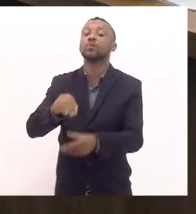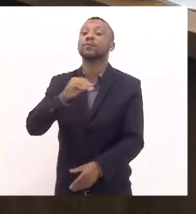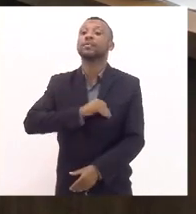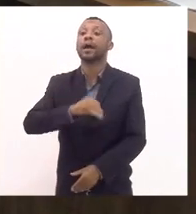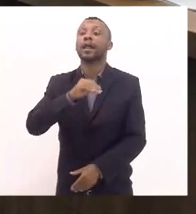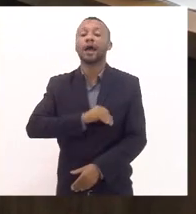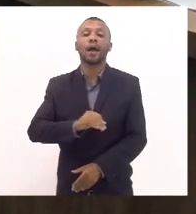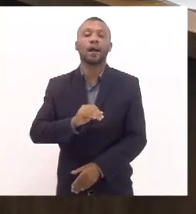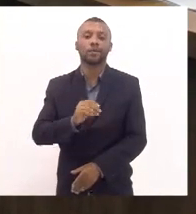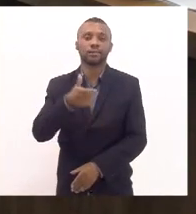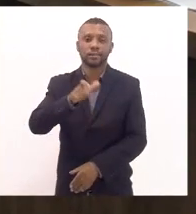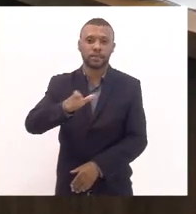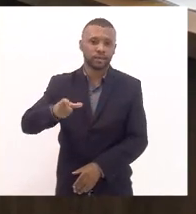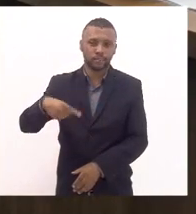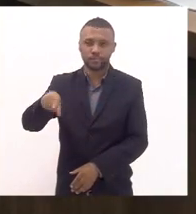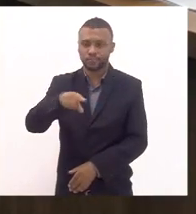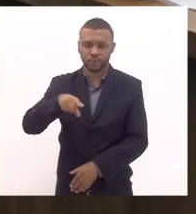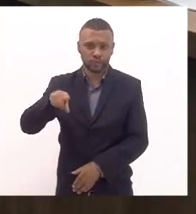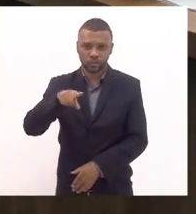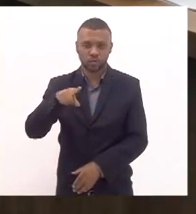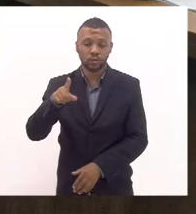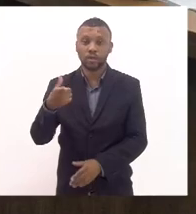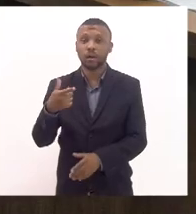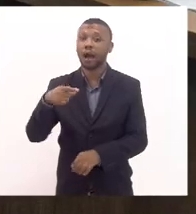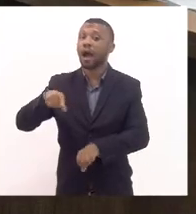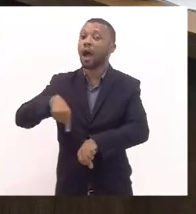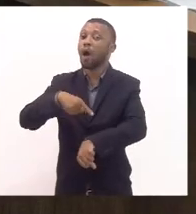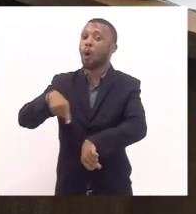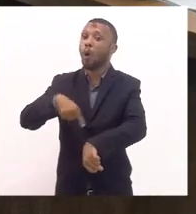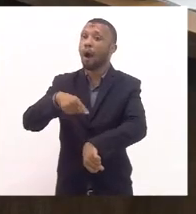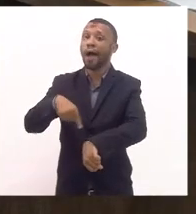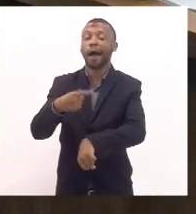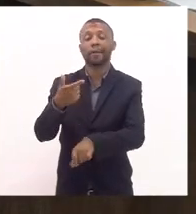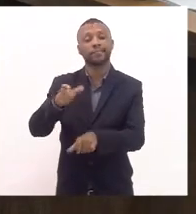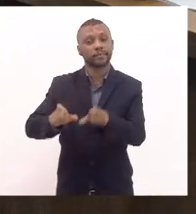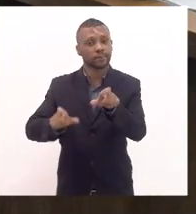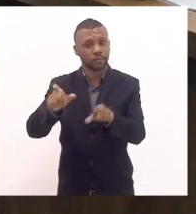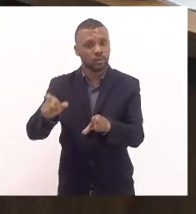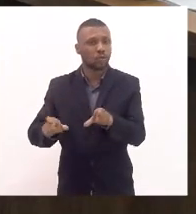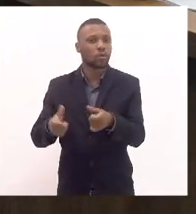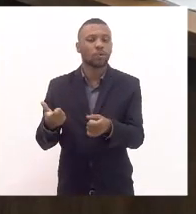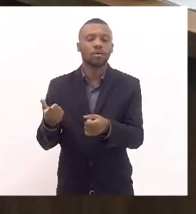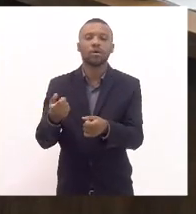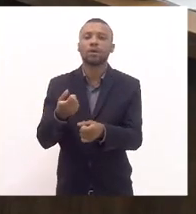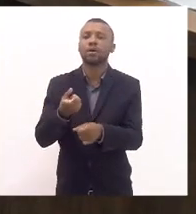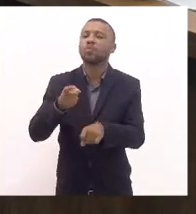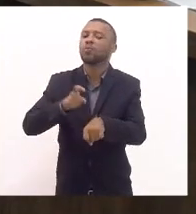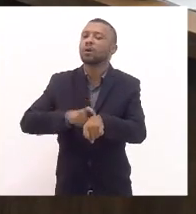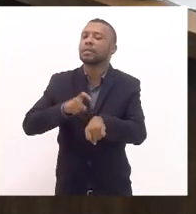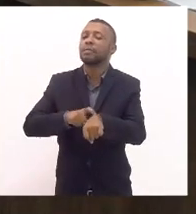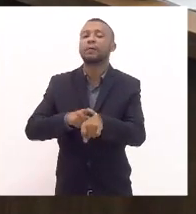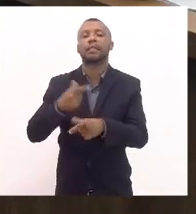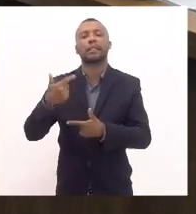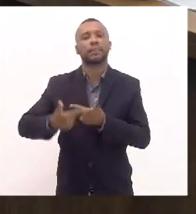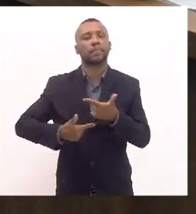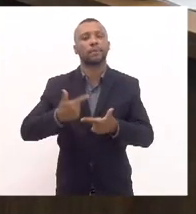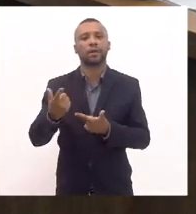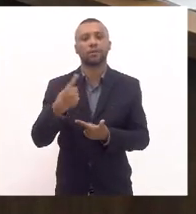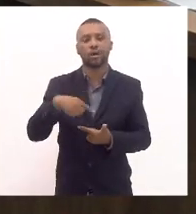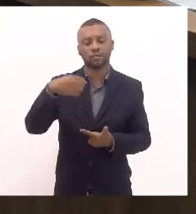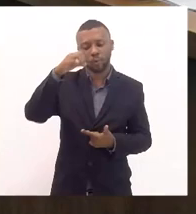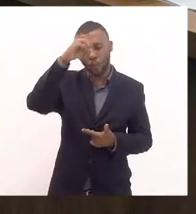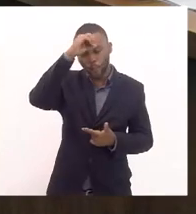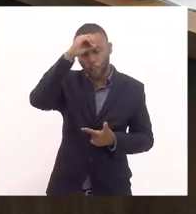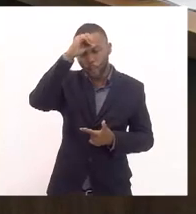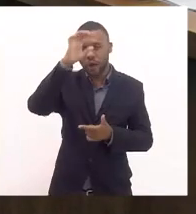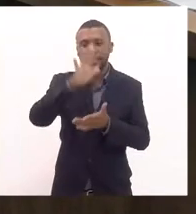dessas pessoas Qual é a carga horária dessas pessoas quanto tempo elas trabalham e a gente fica